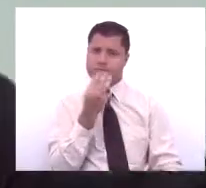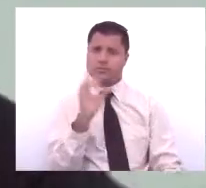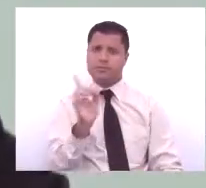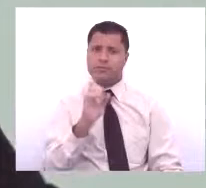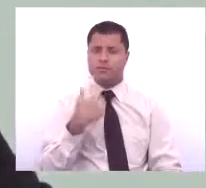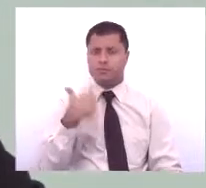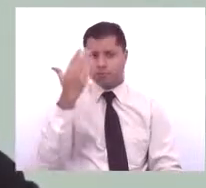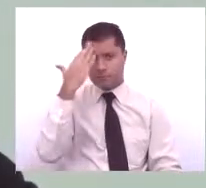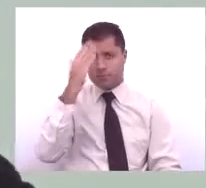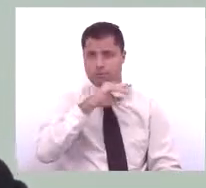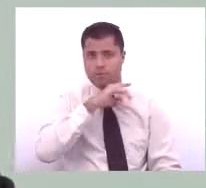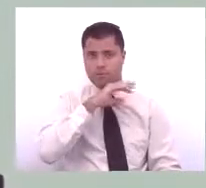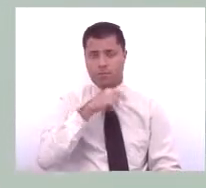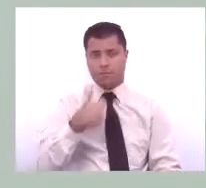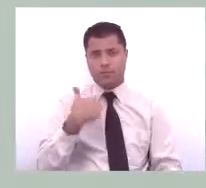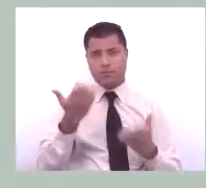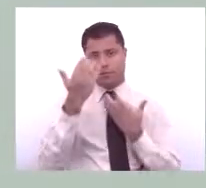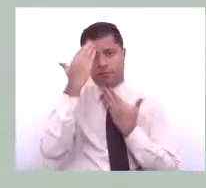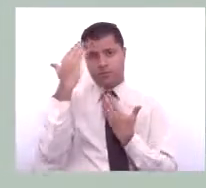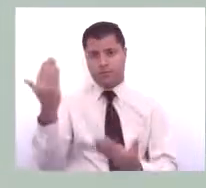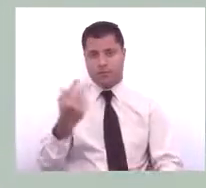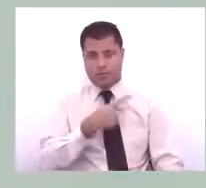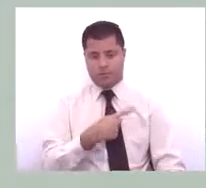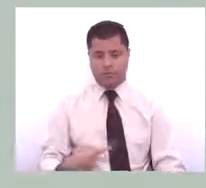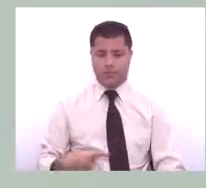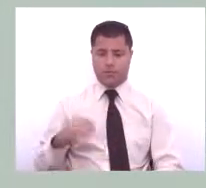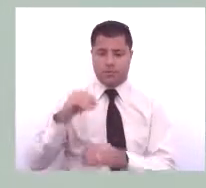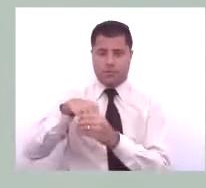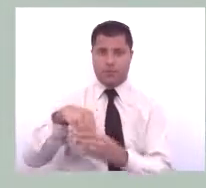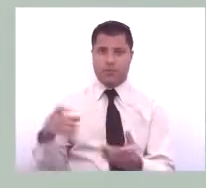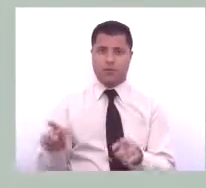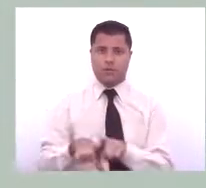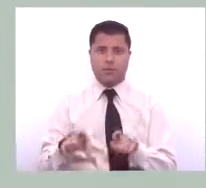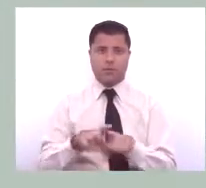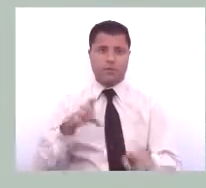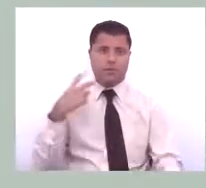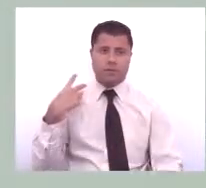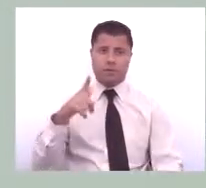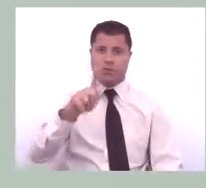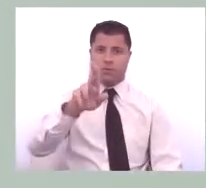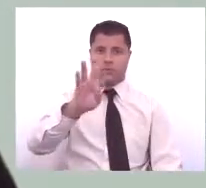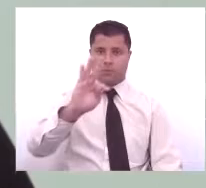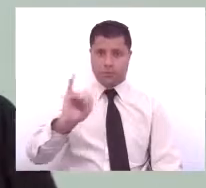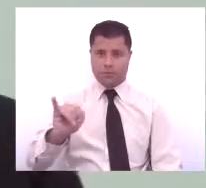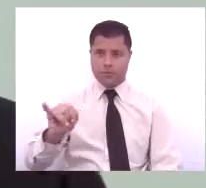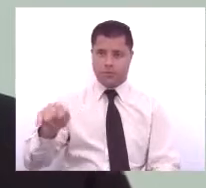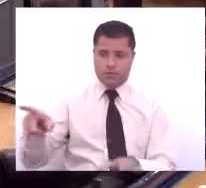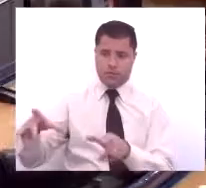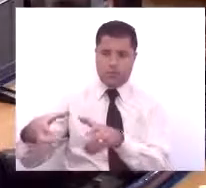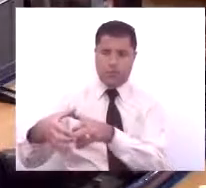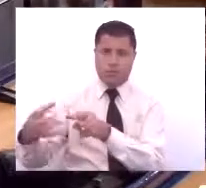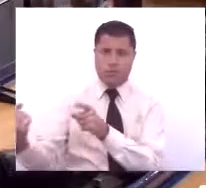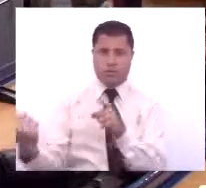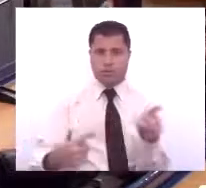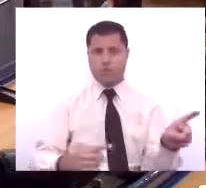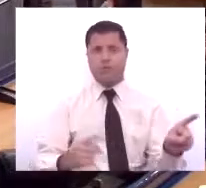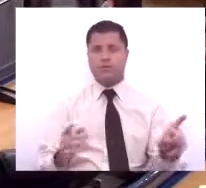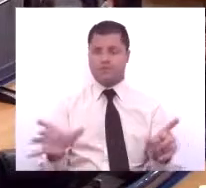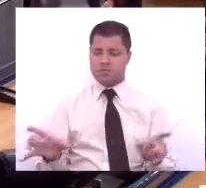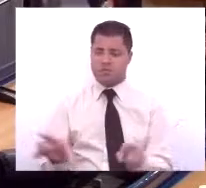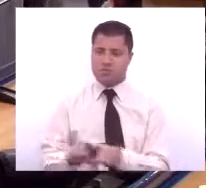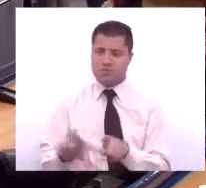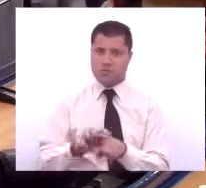parabenizar o presidente da casa, que teve a votação expressiva, o vereador Guti, que também é da oposição nesta casa, também teve uma votação